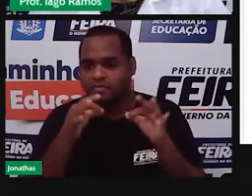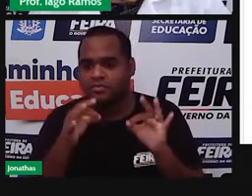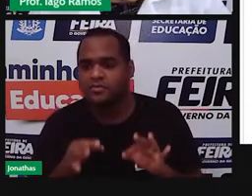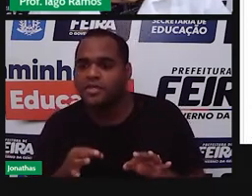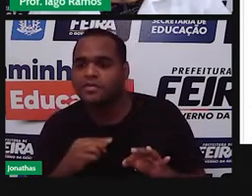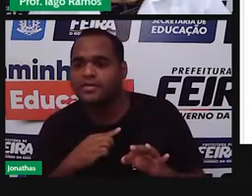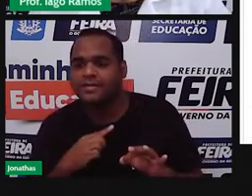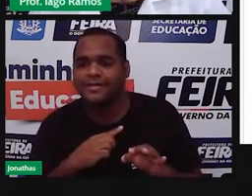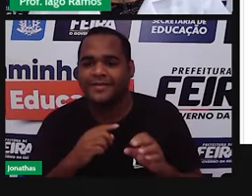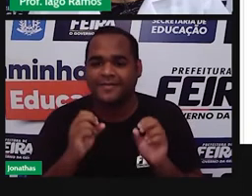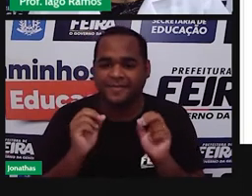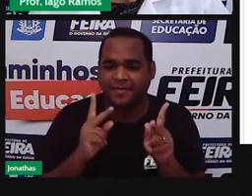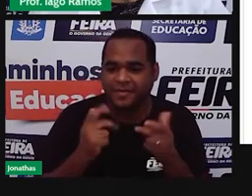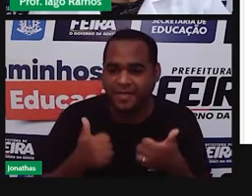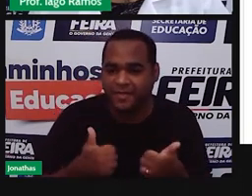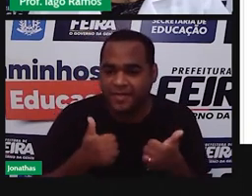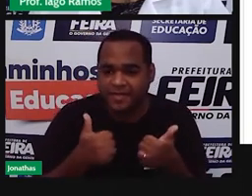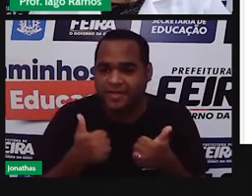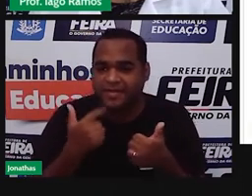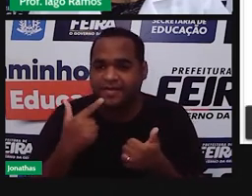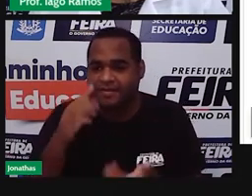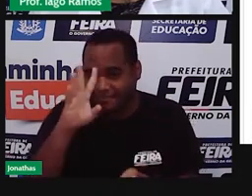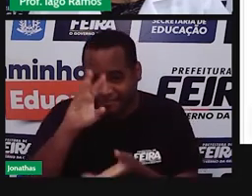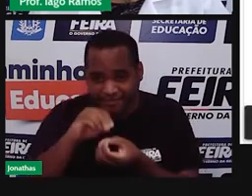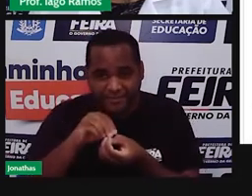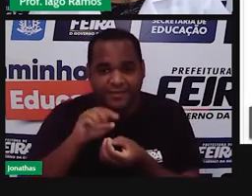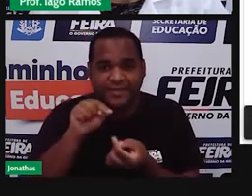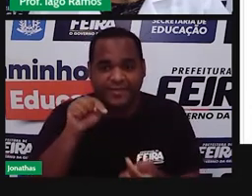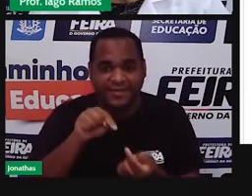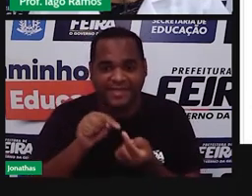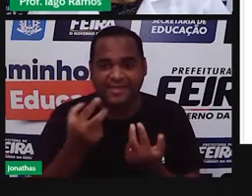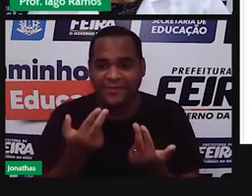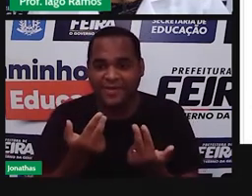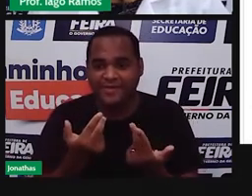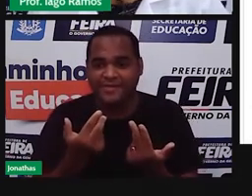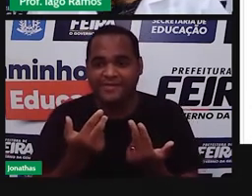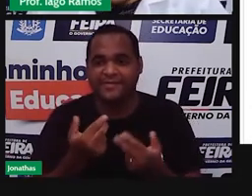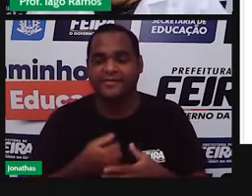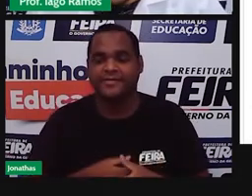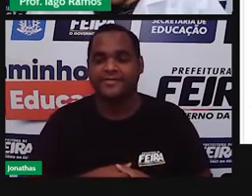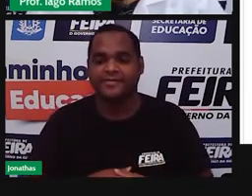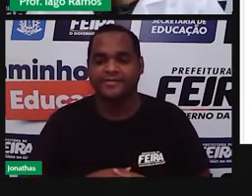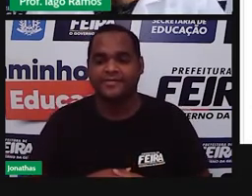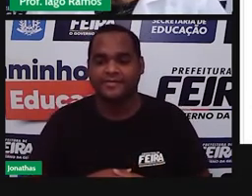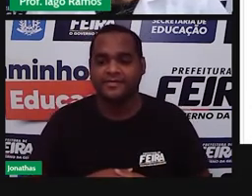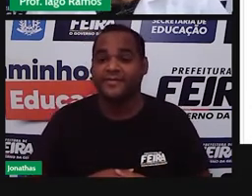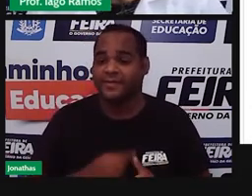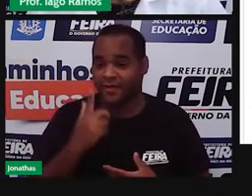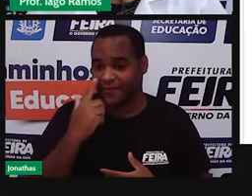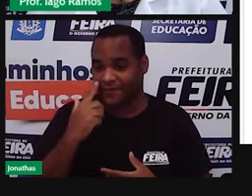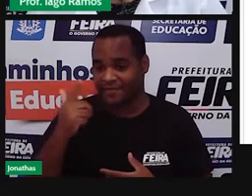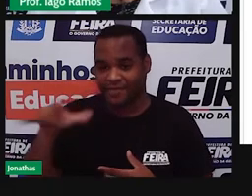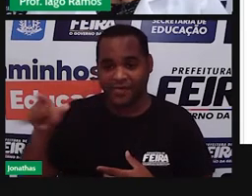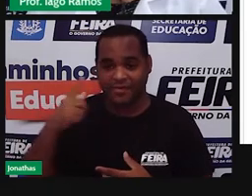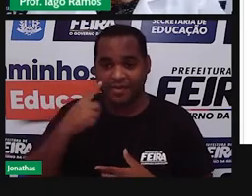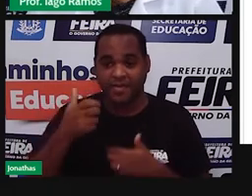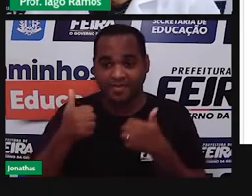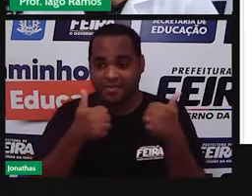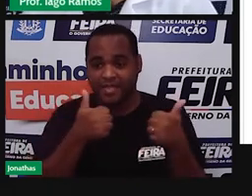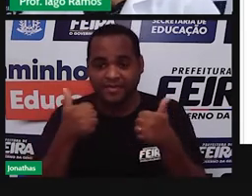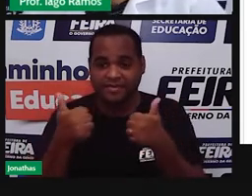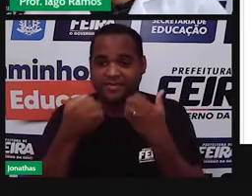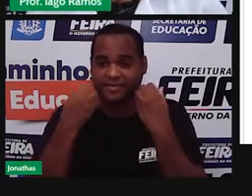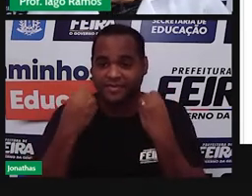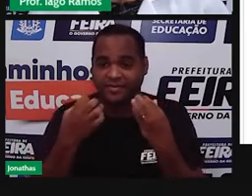Opa, não era exatamente isso que eu queria. Vamos lá de novo. Tudo bem, não